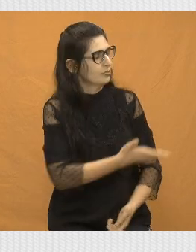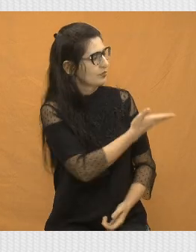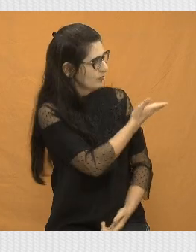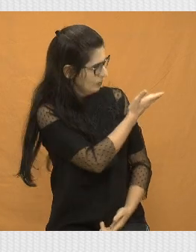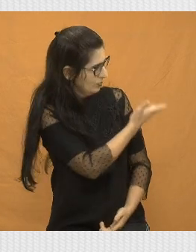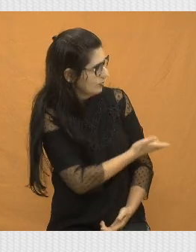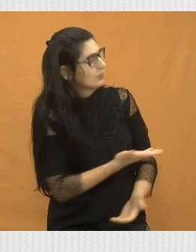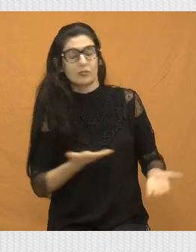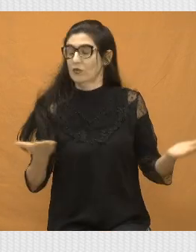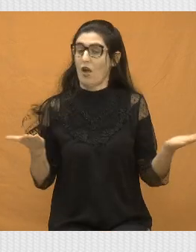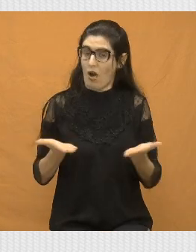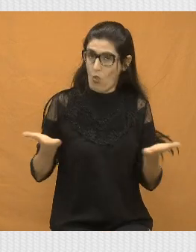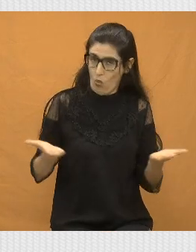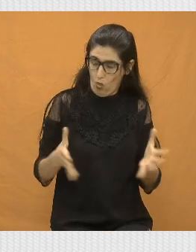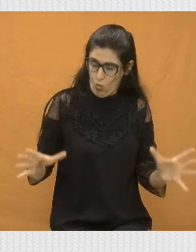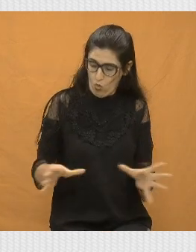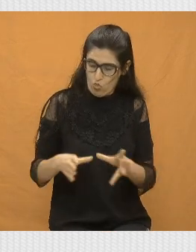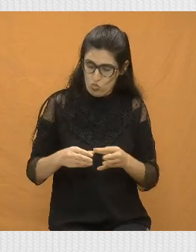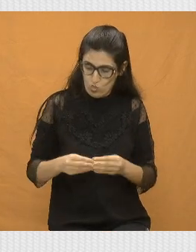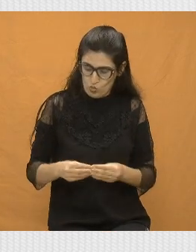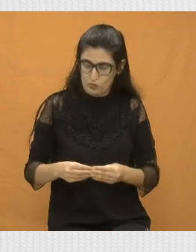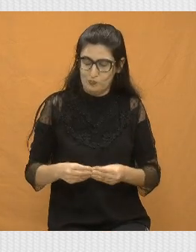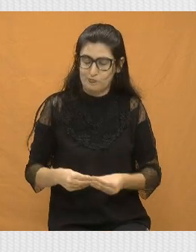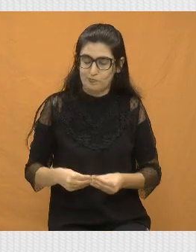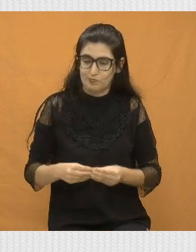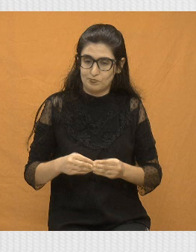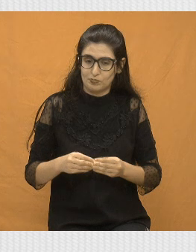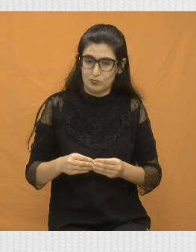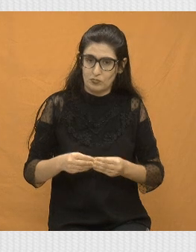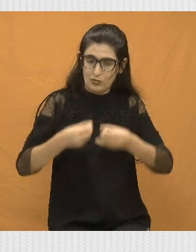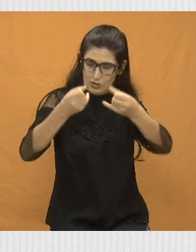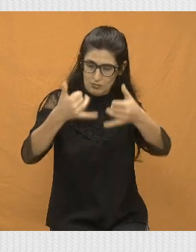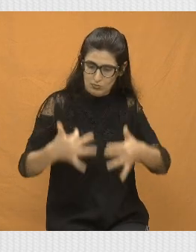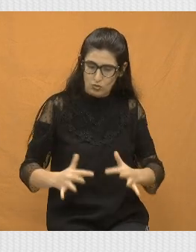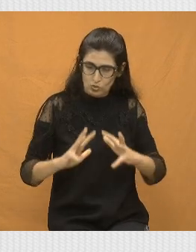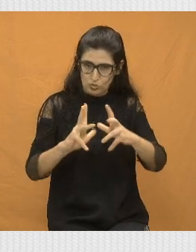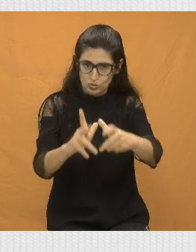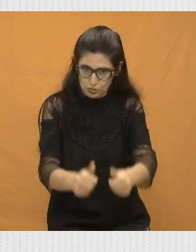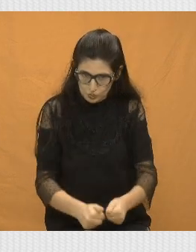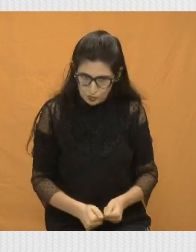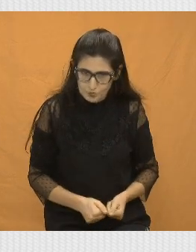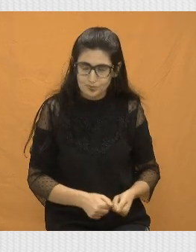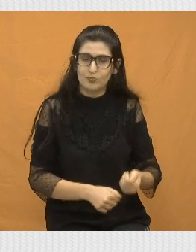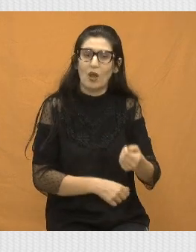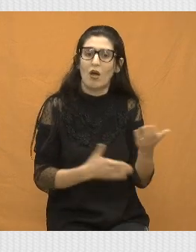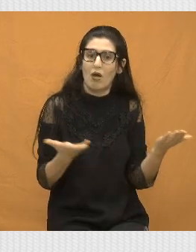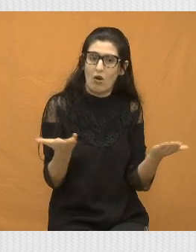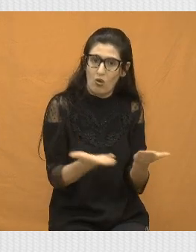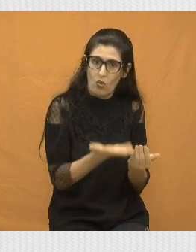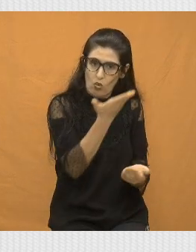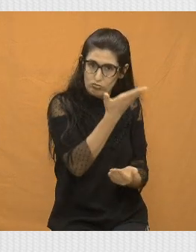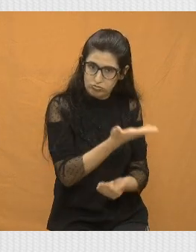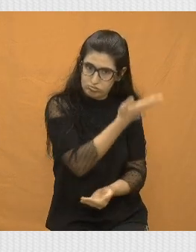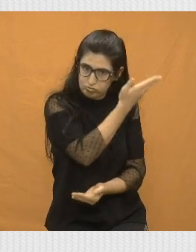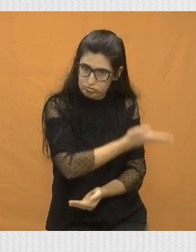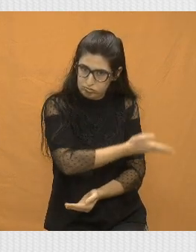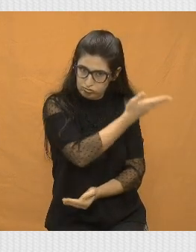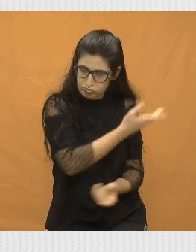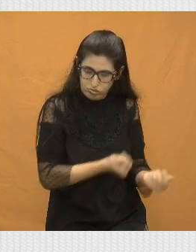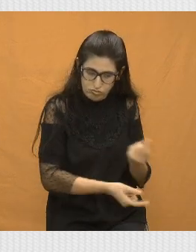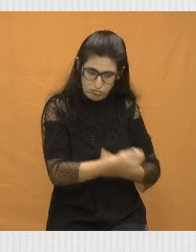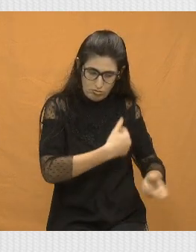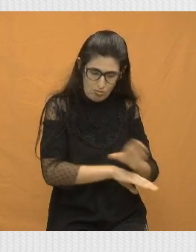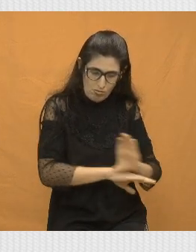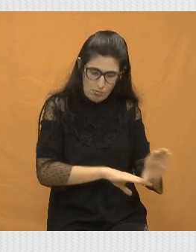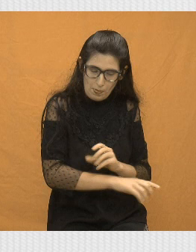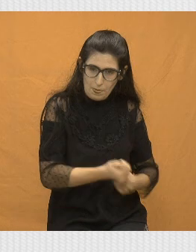Agora, esse daqui é um resumo do que nós falamos até agora. Falamos de corrente, de capital. Agora temos um resumo que traz